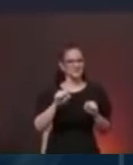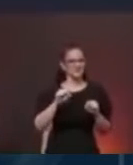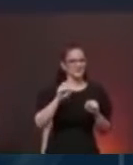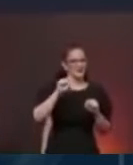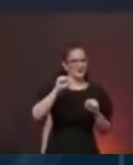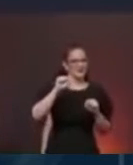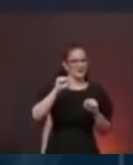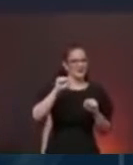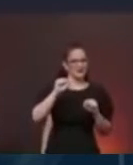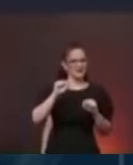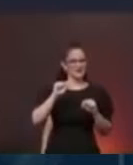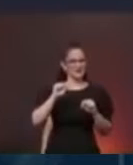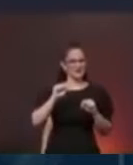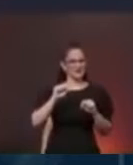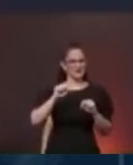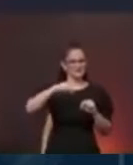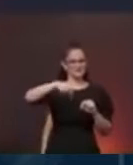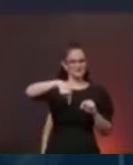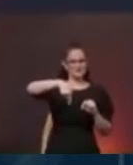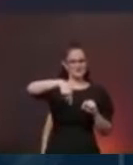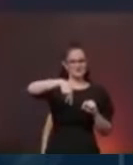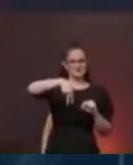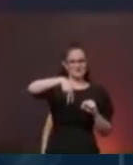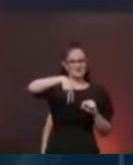tinha? E o saci na moita de bambu?